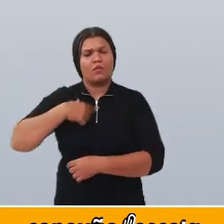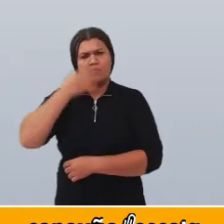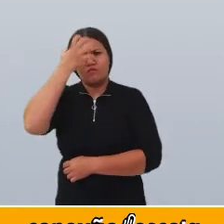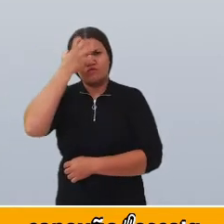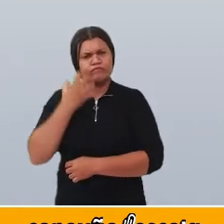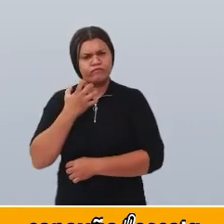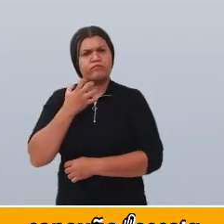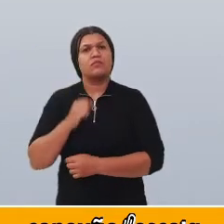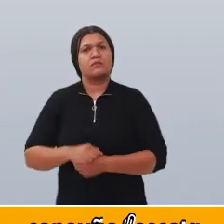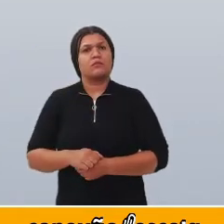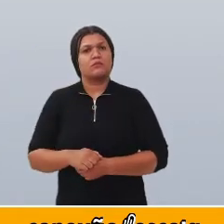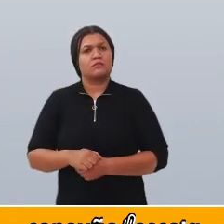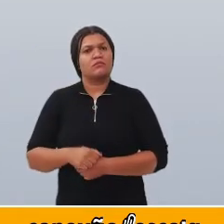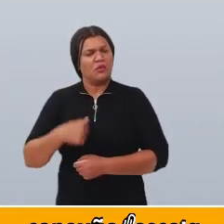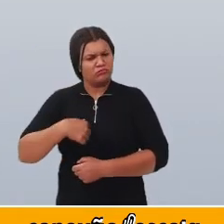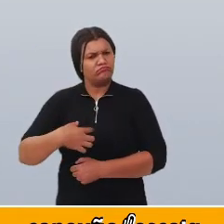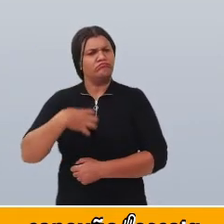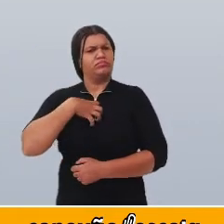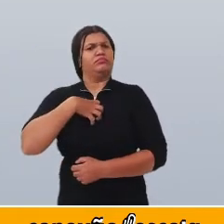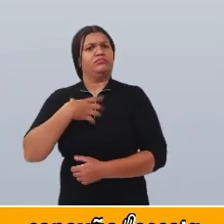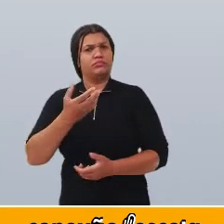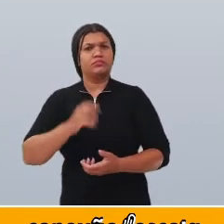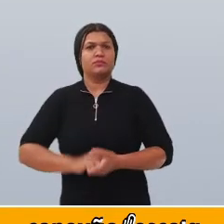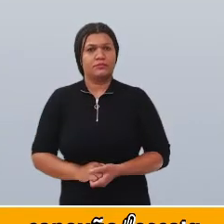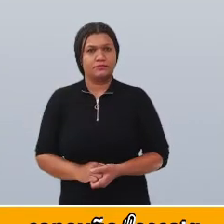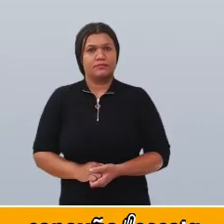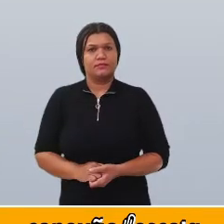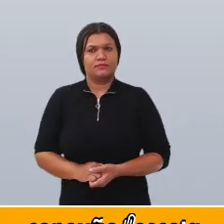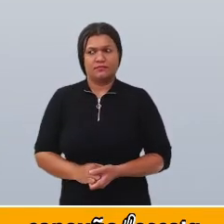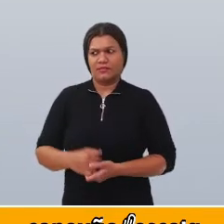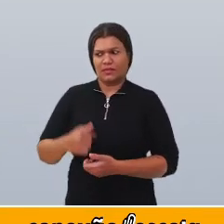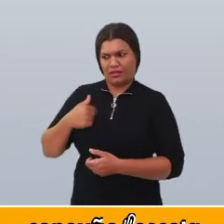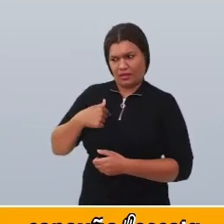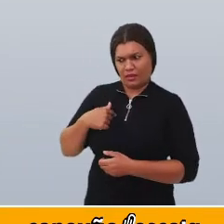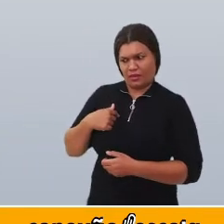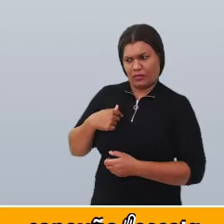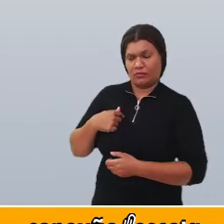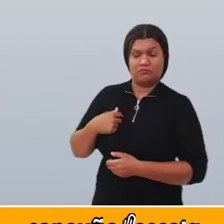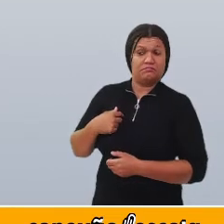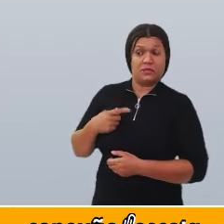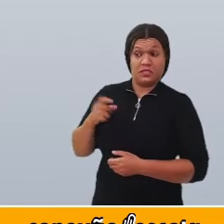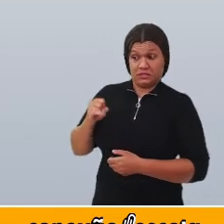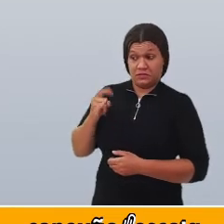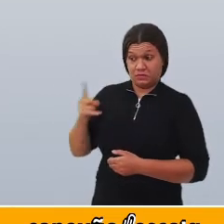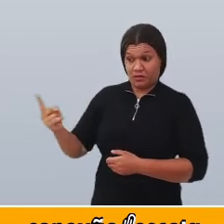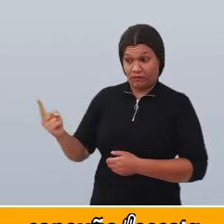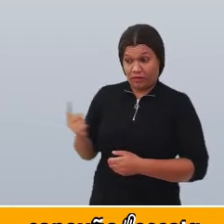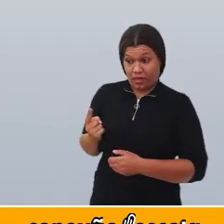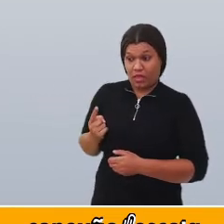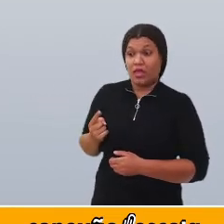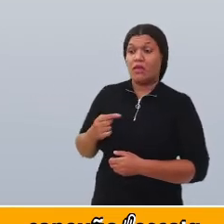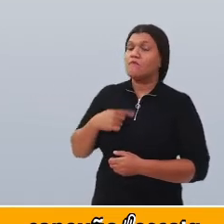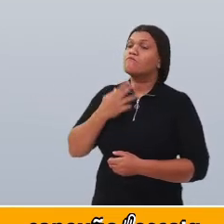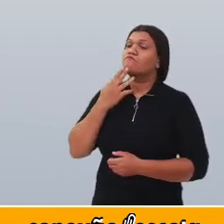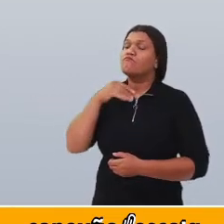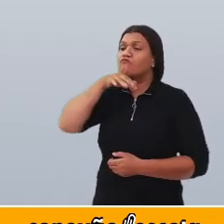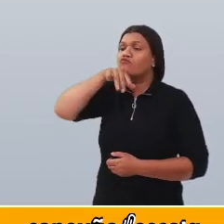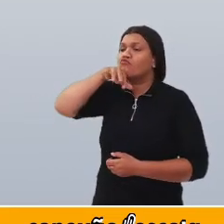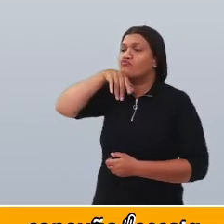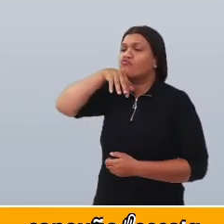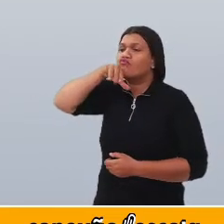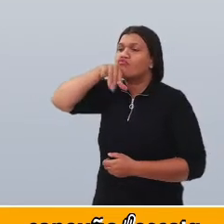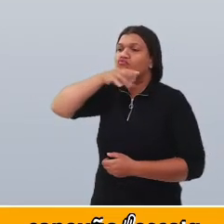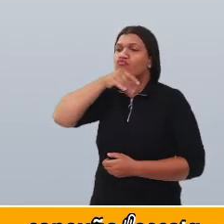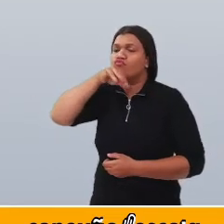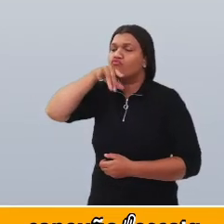raiva. Tome sentido. Eu, amiga onça, quando você me vir balançar as minhas barbinhas ali